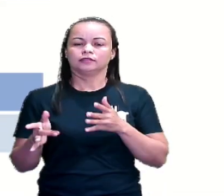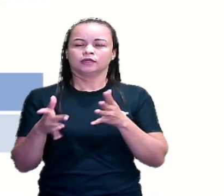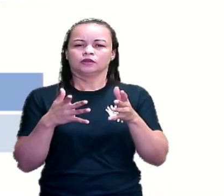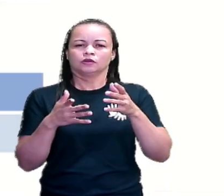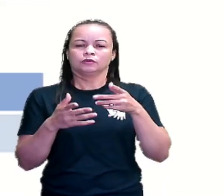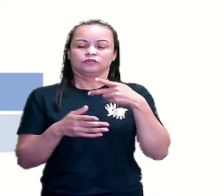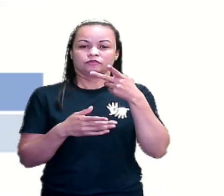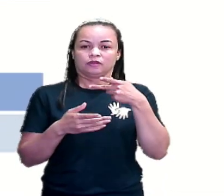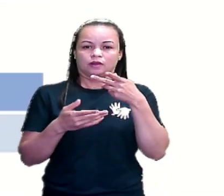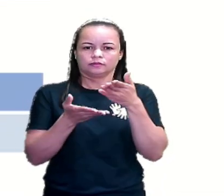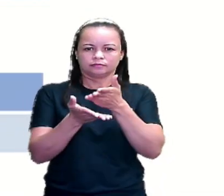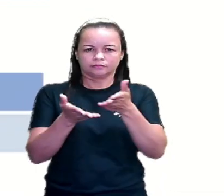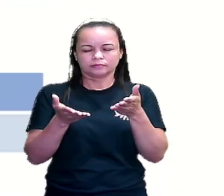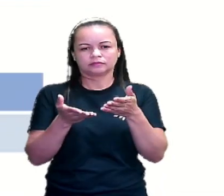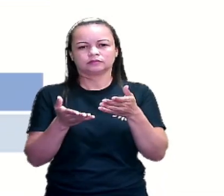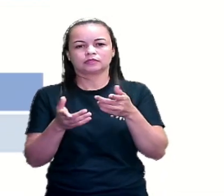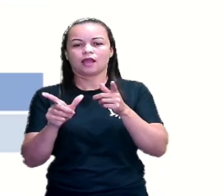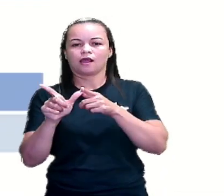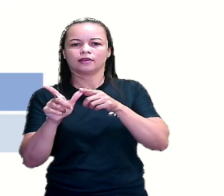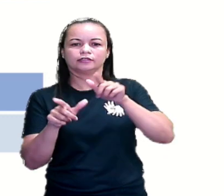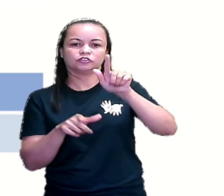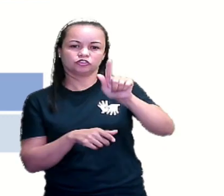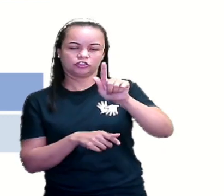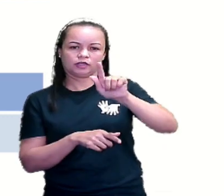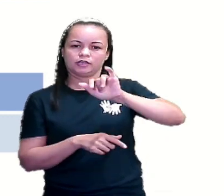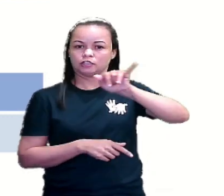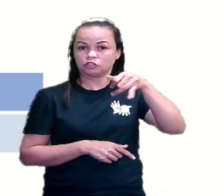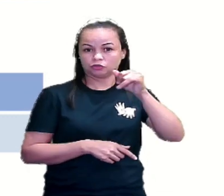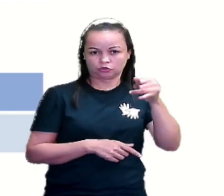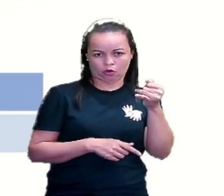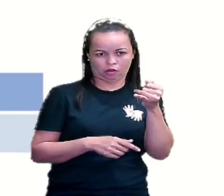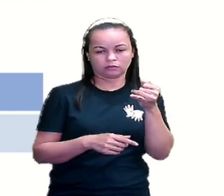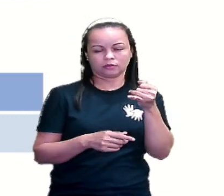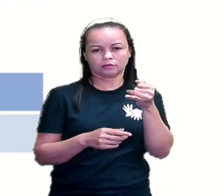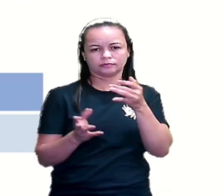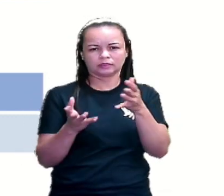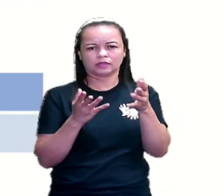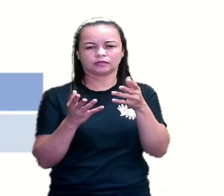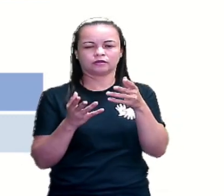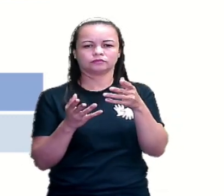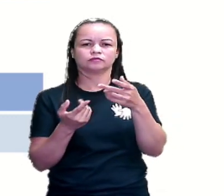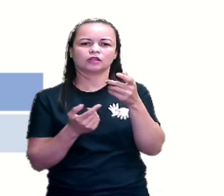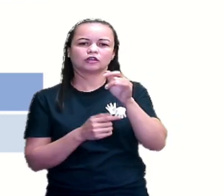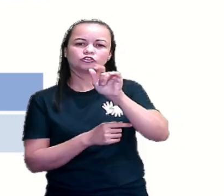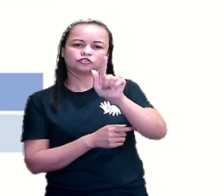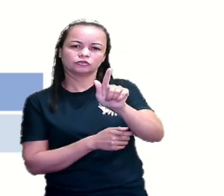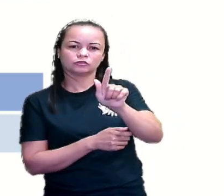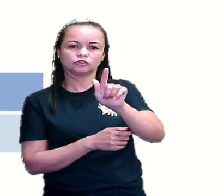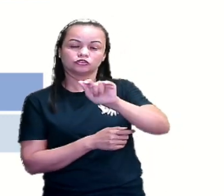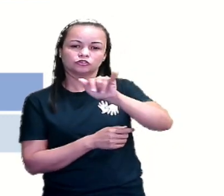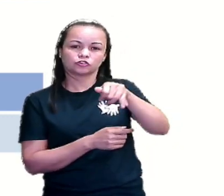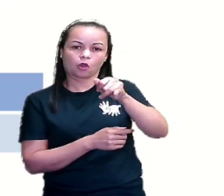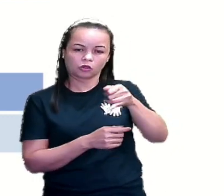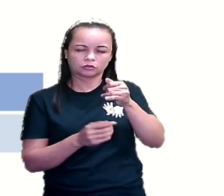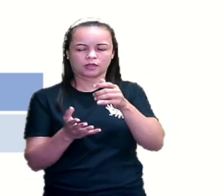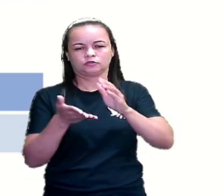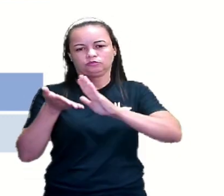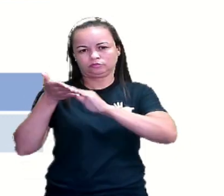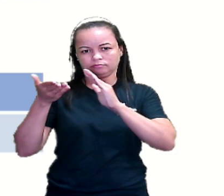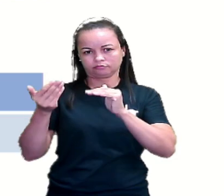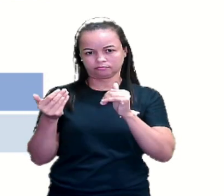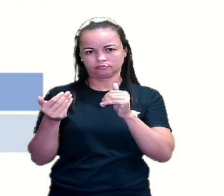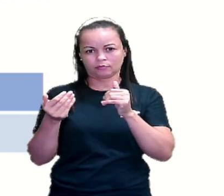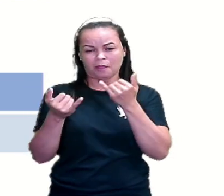vocês, a letra G e a letra J. A pronúncia da letra J do espanhol